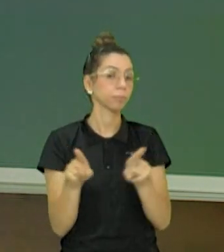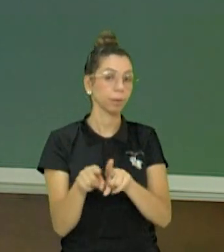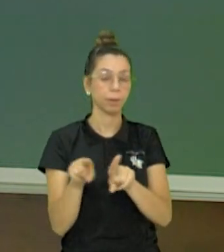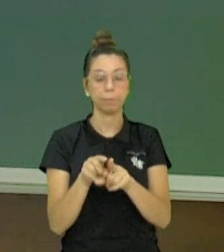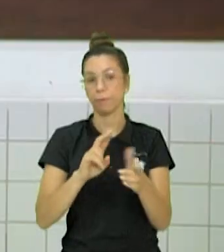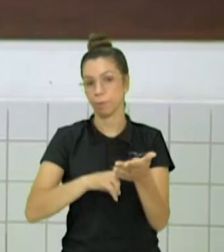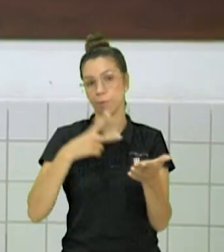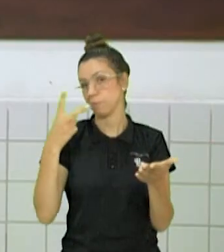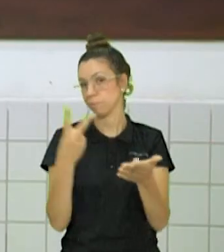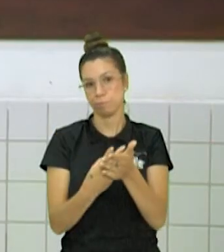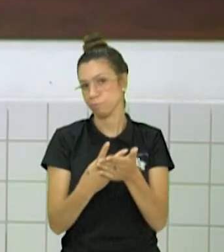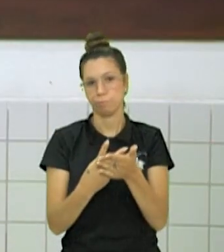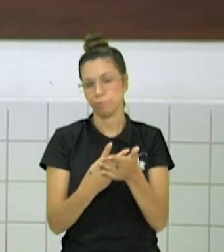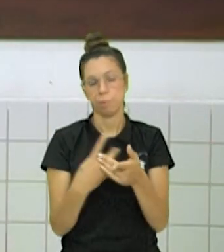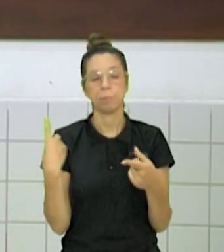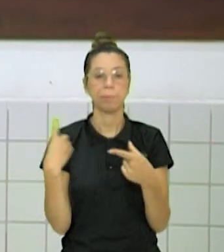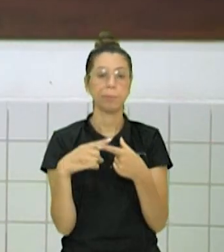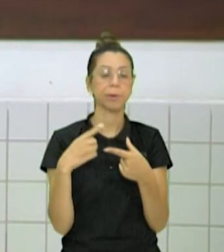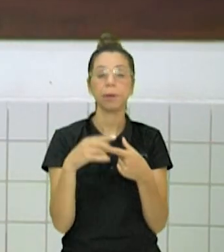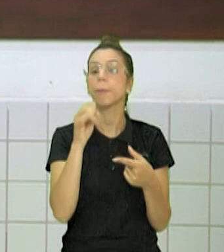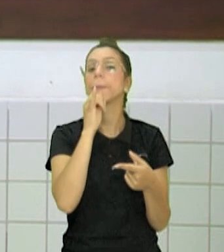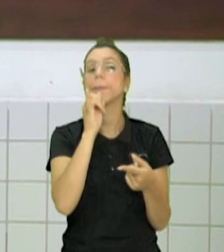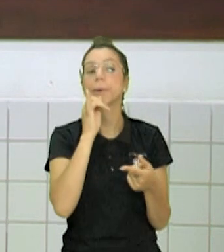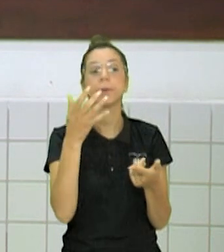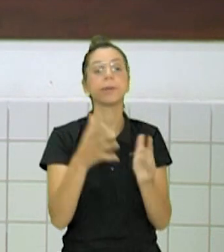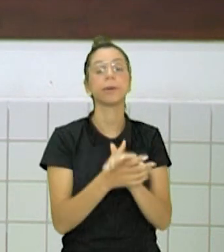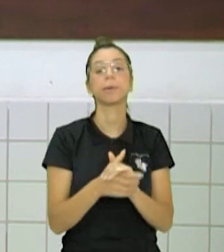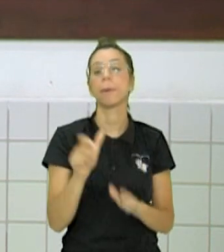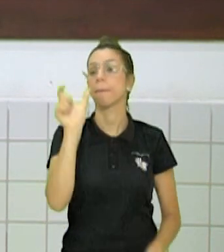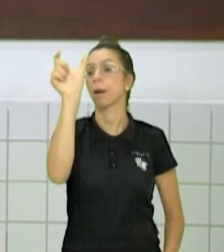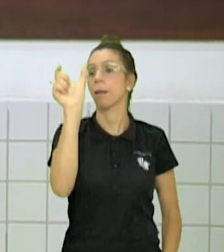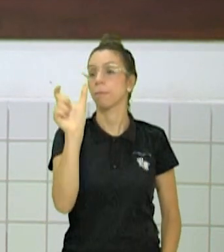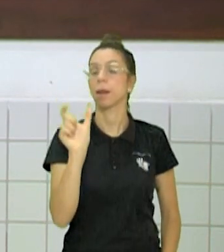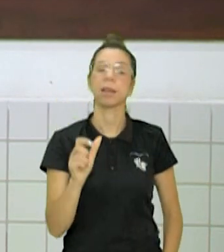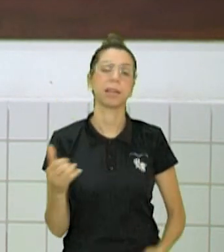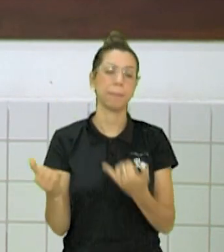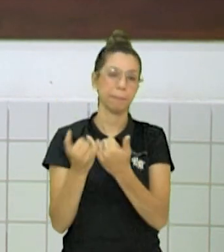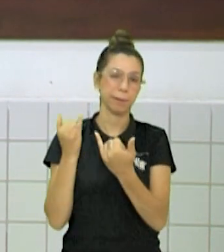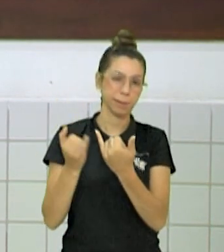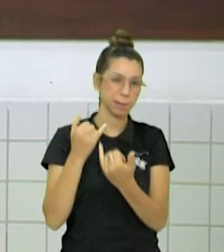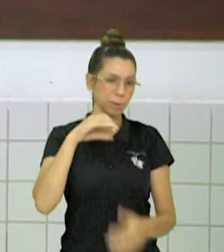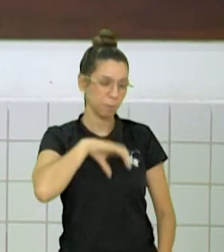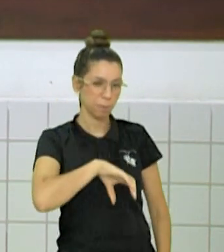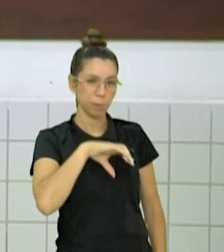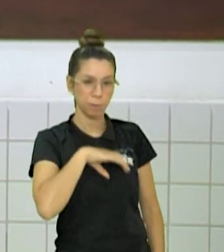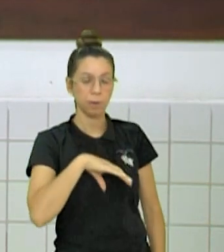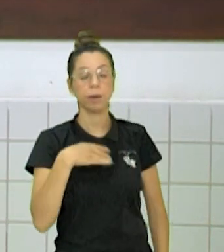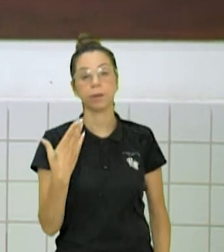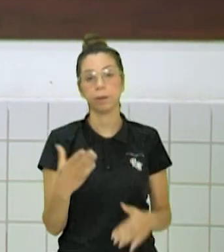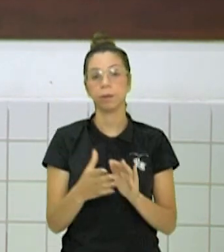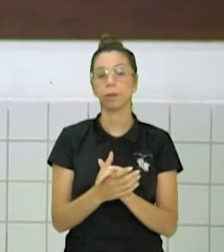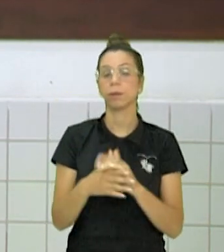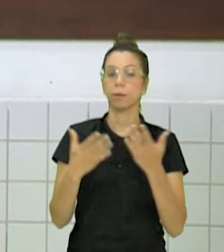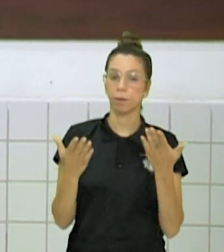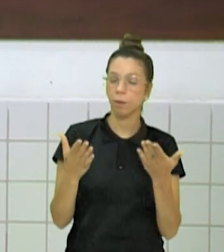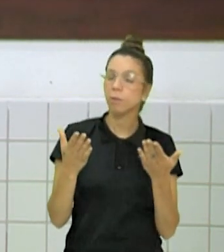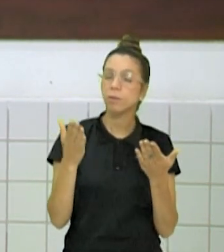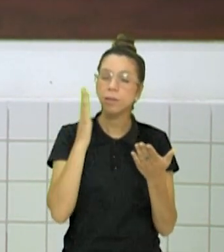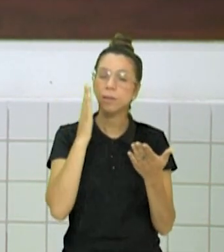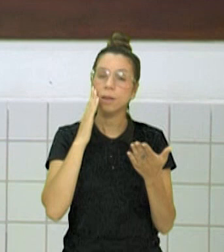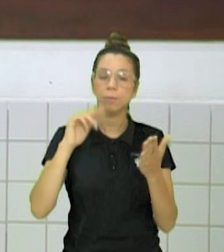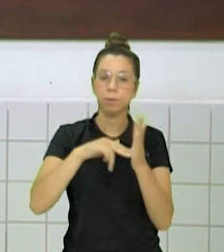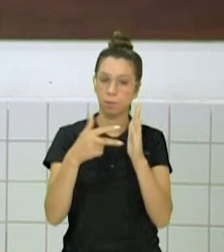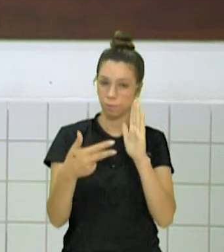vou traduzir, até porque se a gente pega aqui, temos muitas palavras cognatas, né, que são parecidas com o português, então facilmente a gente entende o